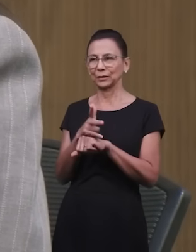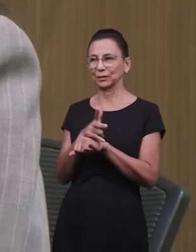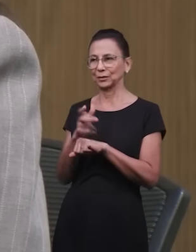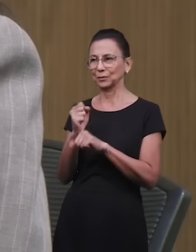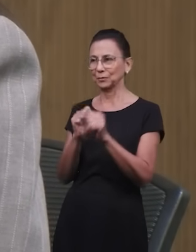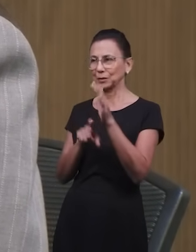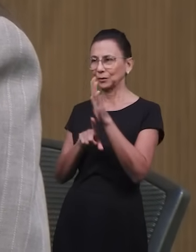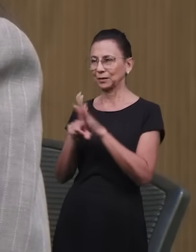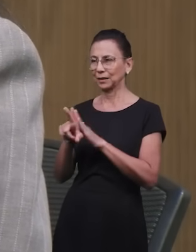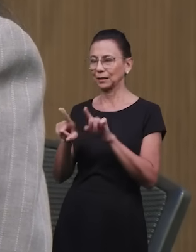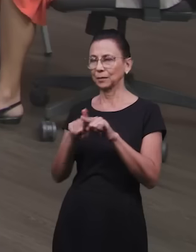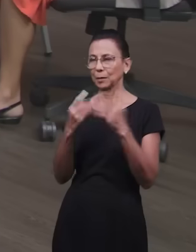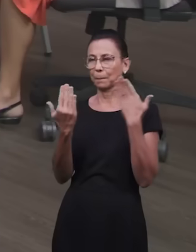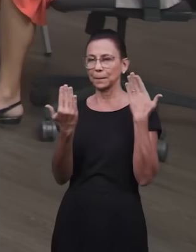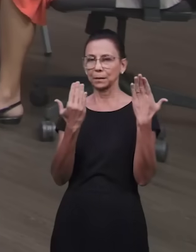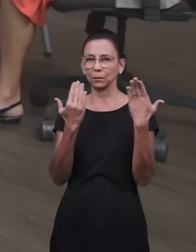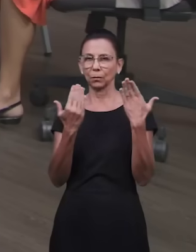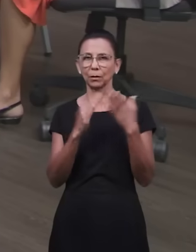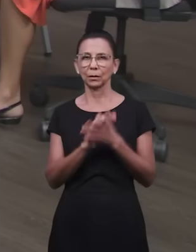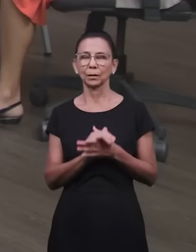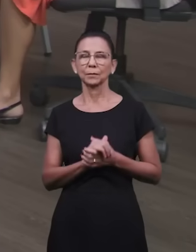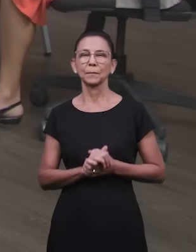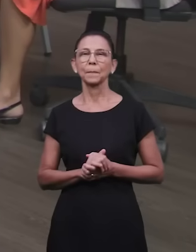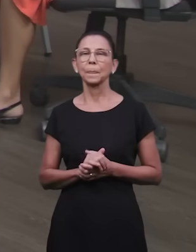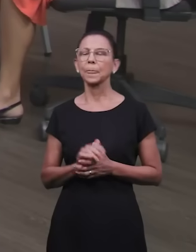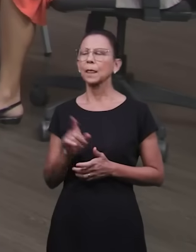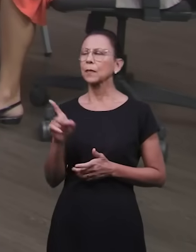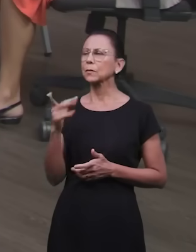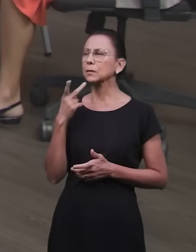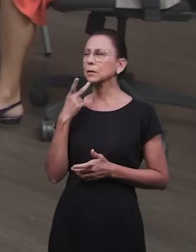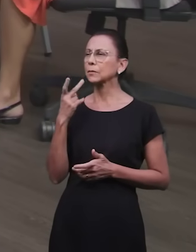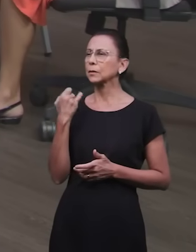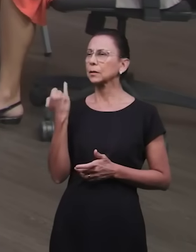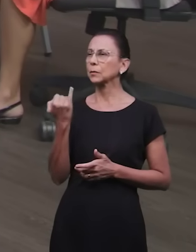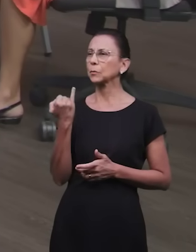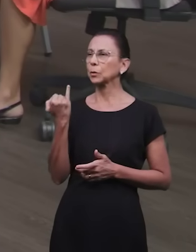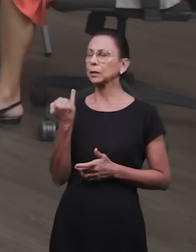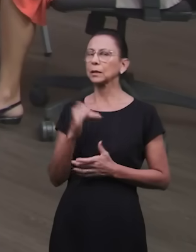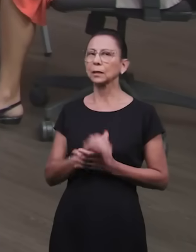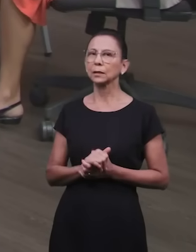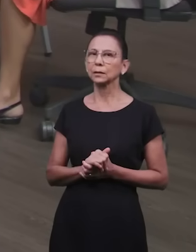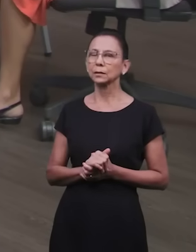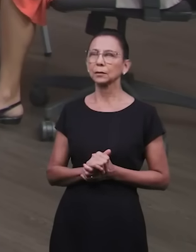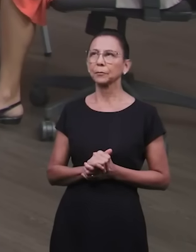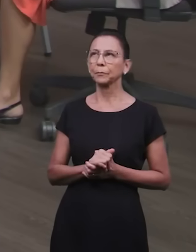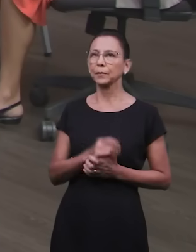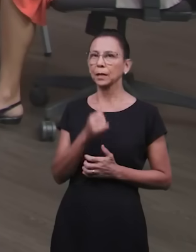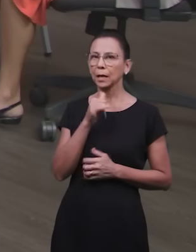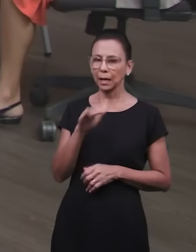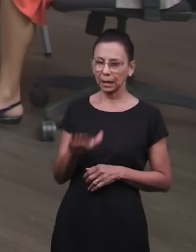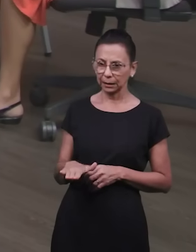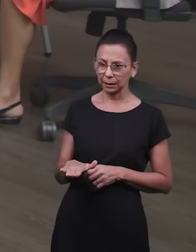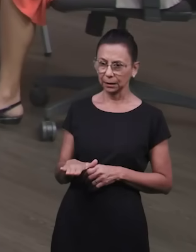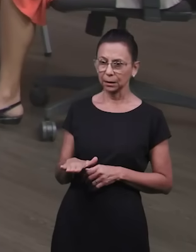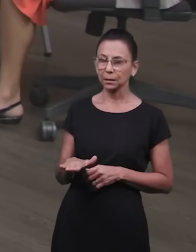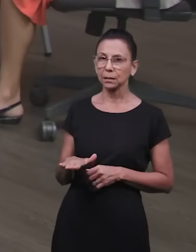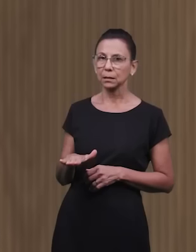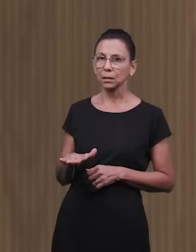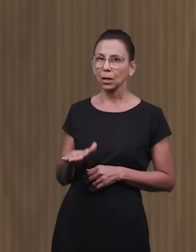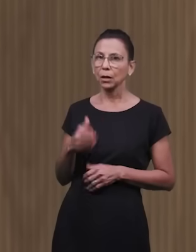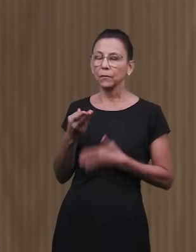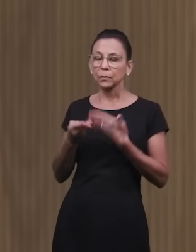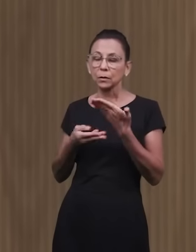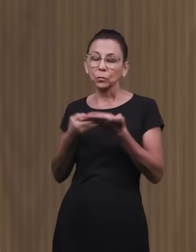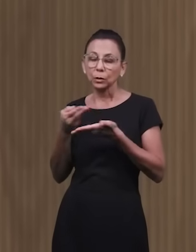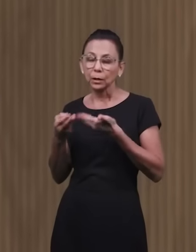aqui no estúdio. Fernanda, pode fazer a sua pergunta. Andressa, você falou sobre a importância de cuidar de uma criança para